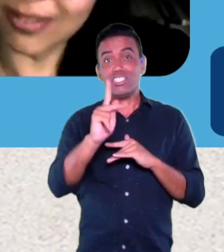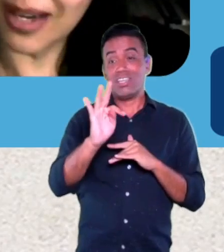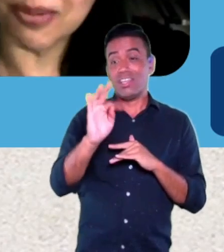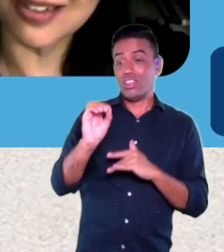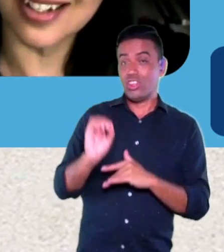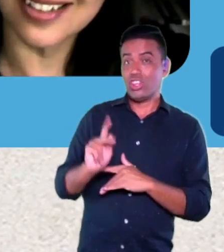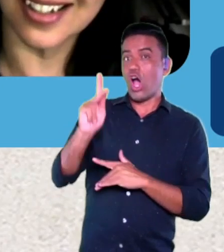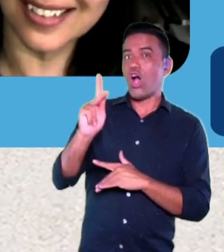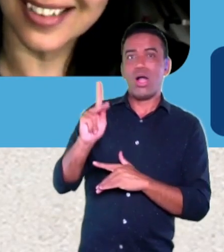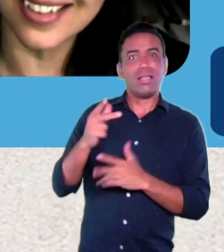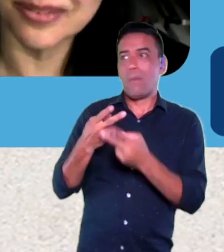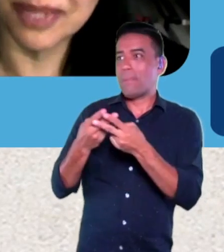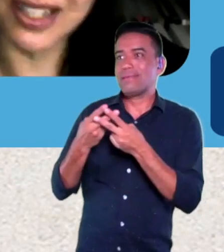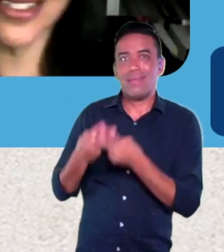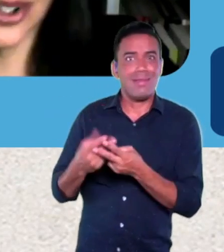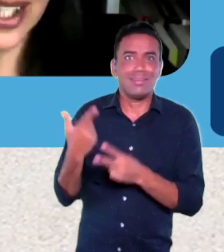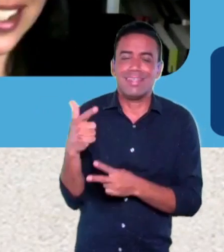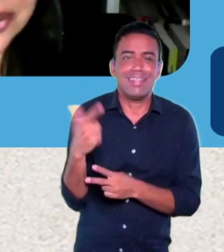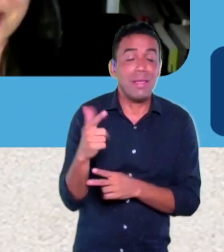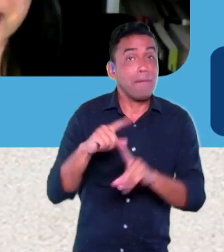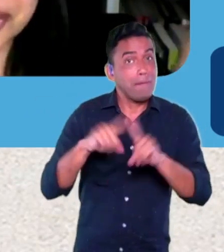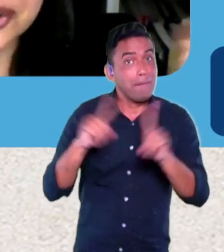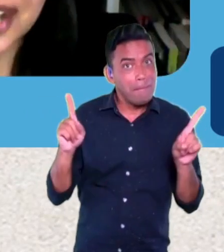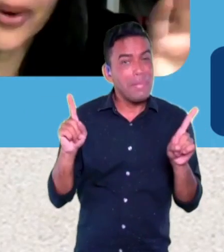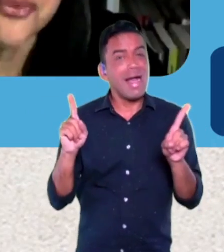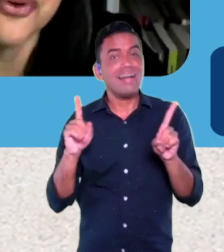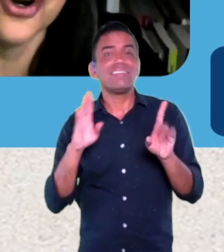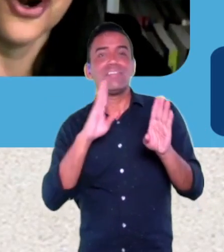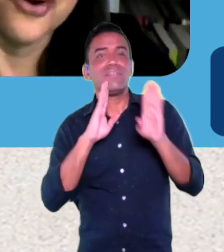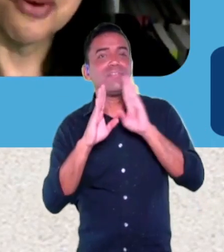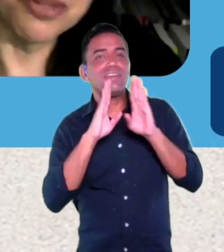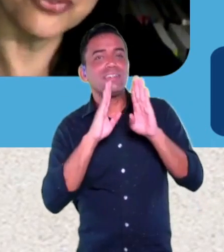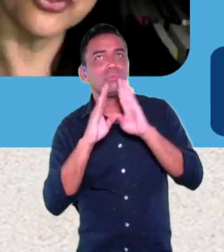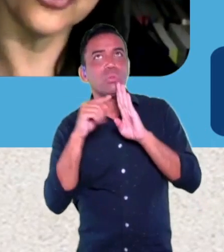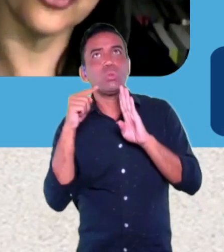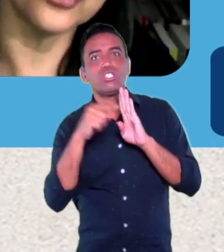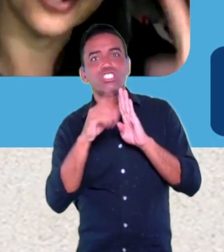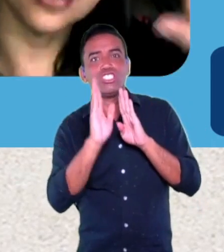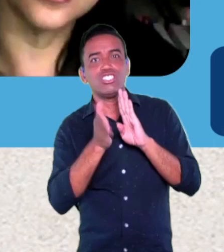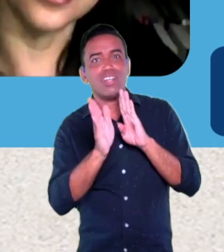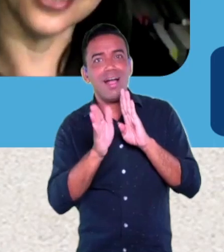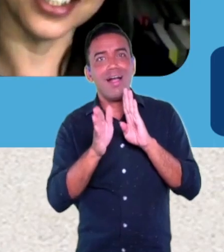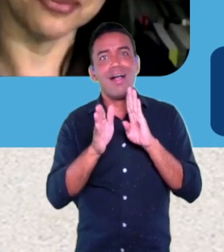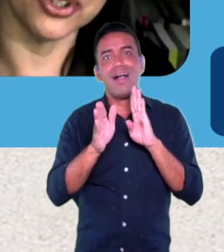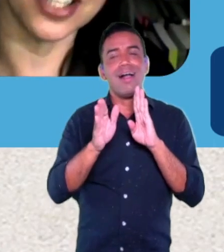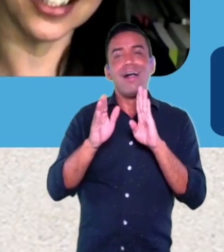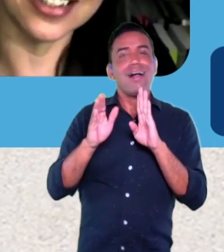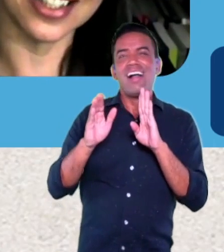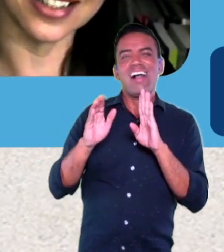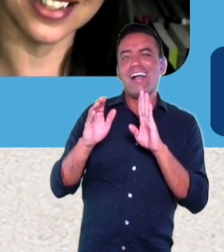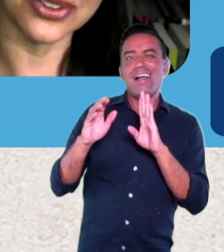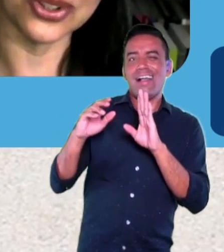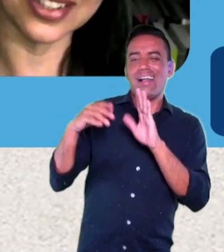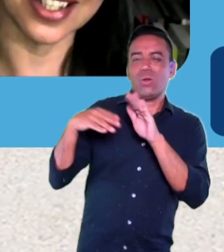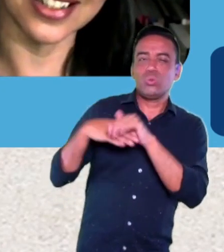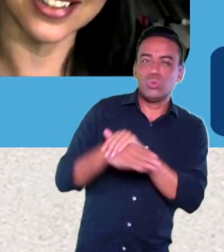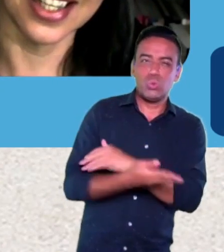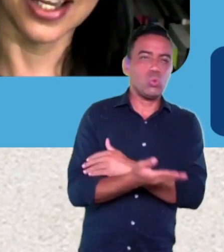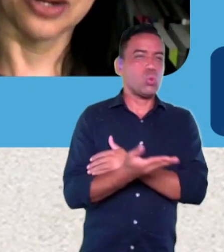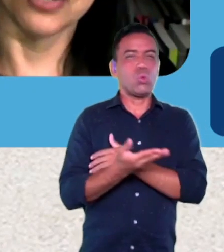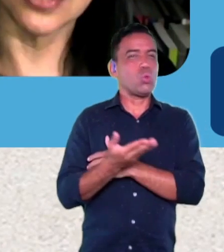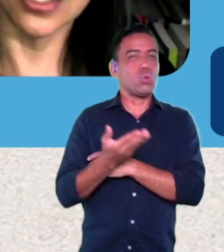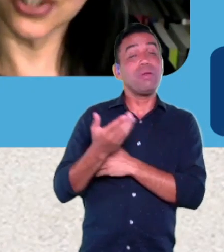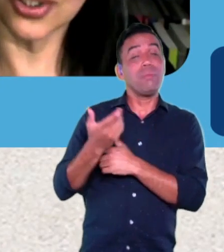eu não tenho paciência ainda, mas estou ali no Facebook já como uma pessoa de outra geração, né? Que a moçada está nas outras